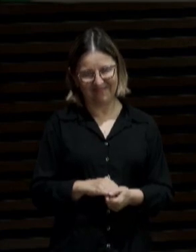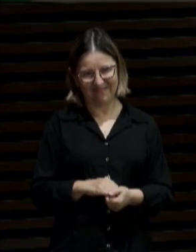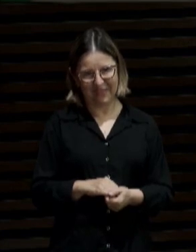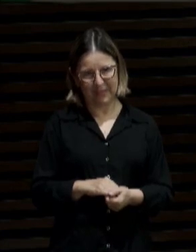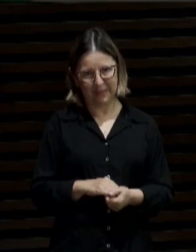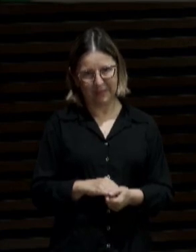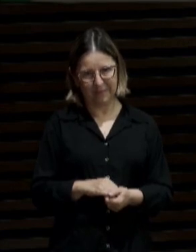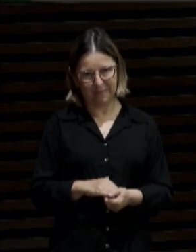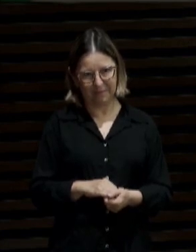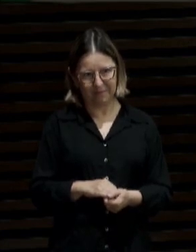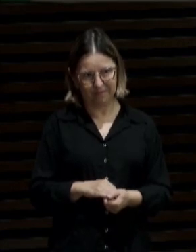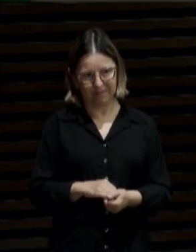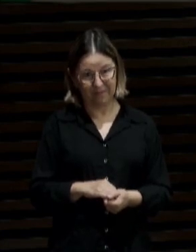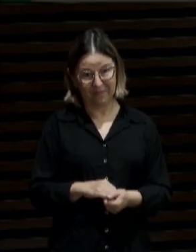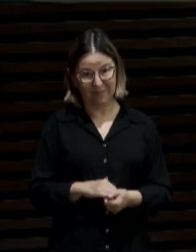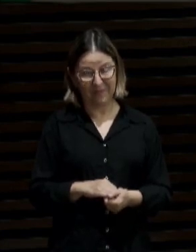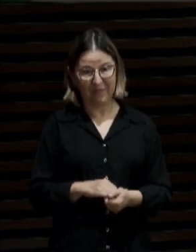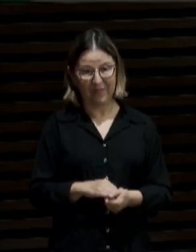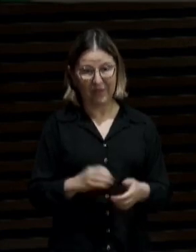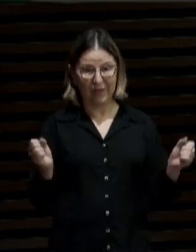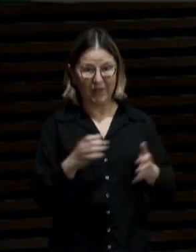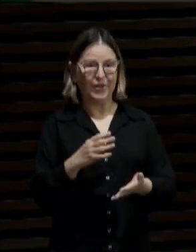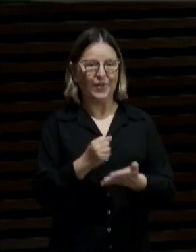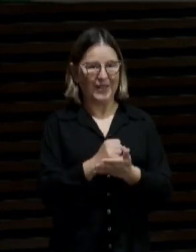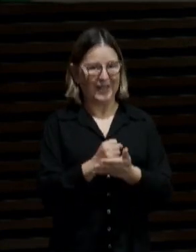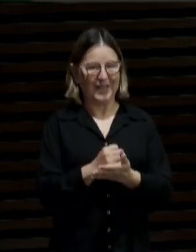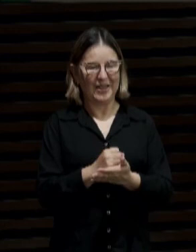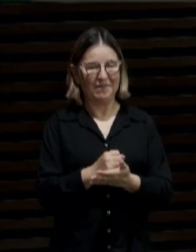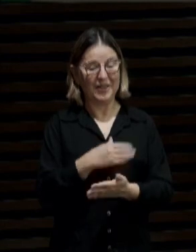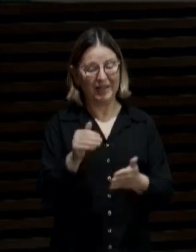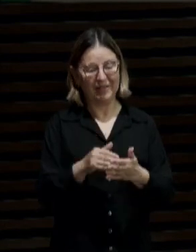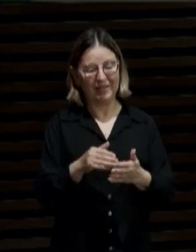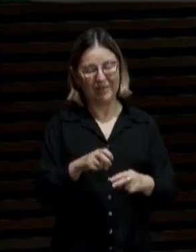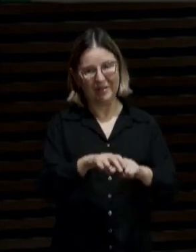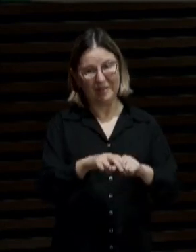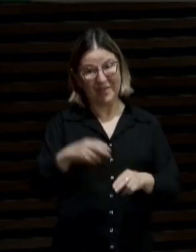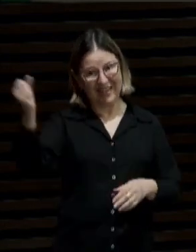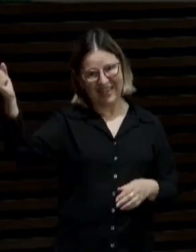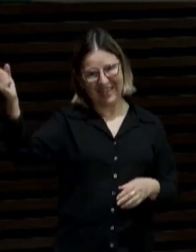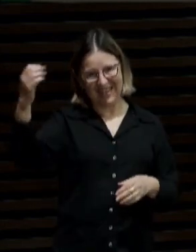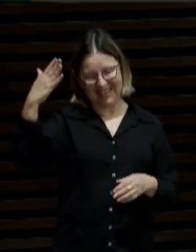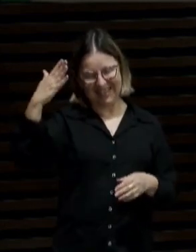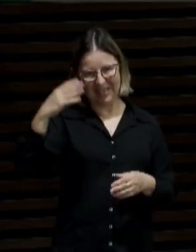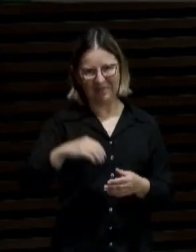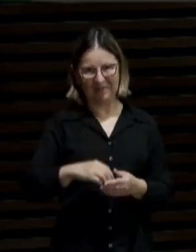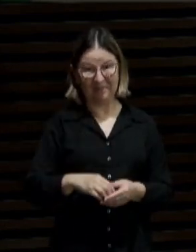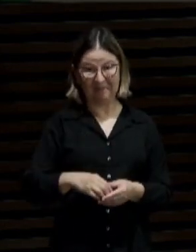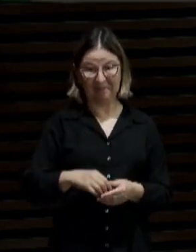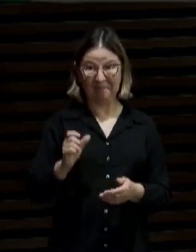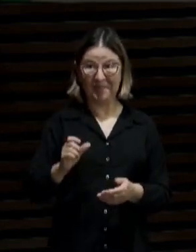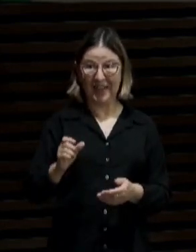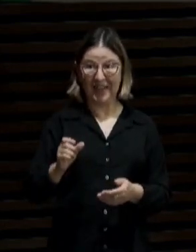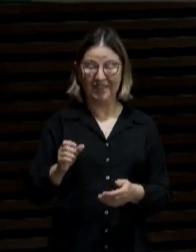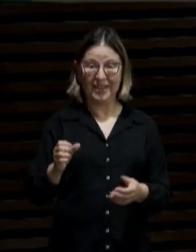Quando a gente olha para o Novo Testamento, é fácil ver a graça. E a gente às vezes fala, palavra para o Novo Testamento, graça.